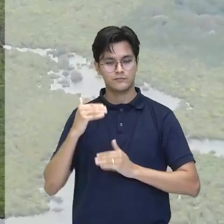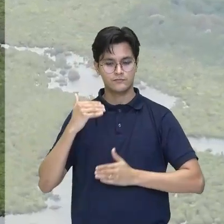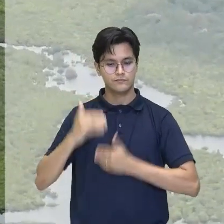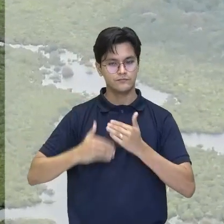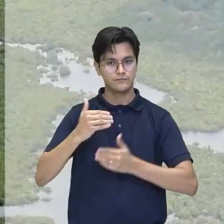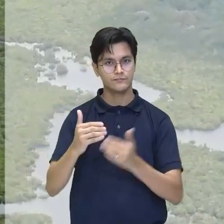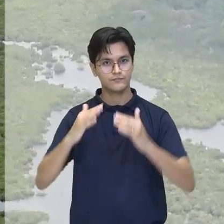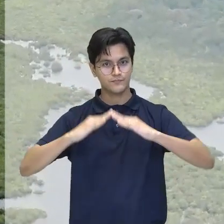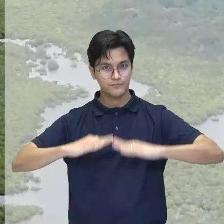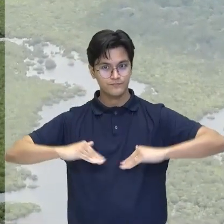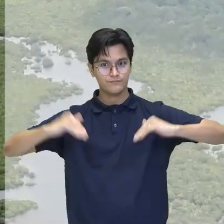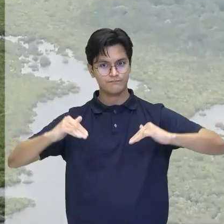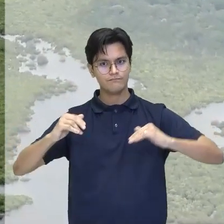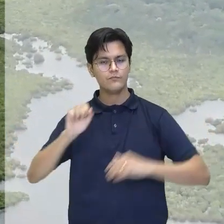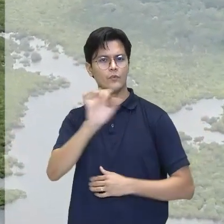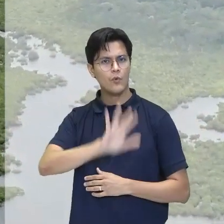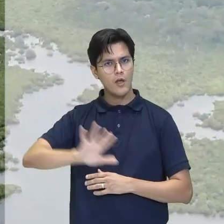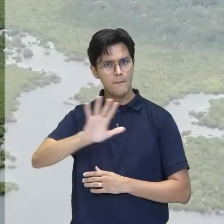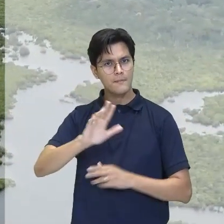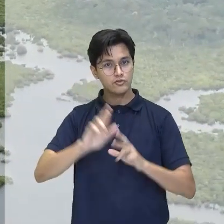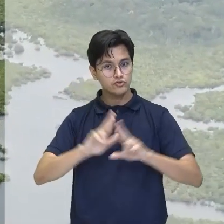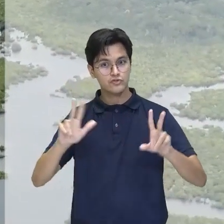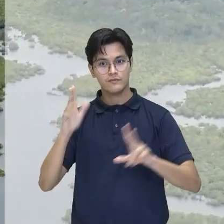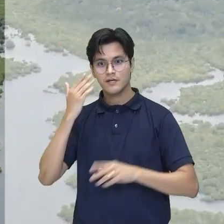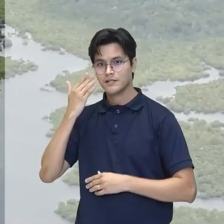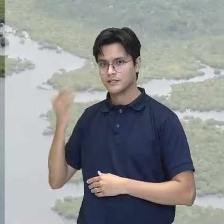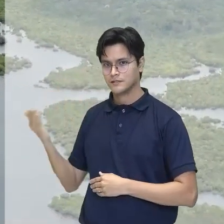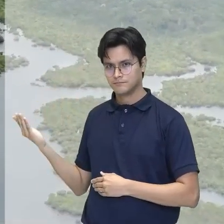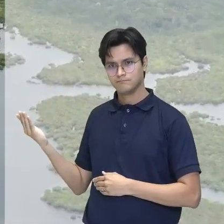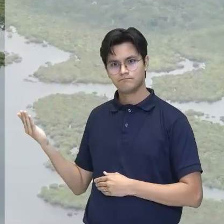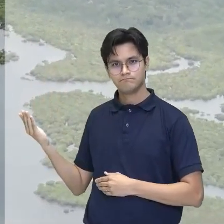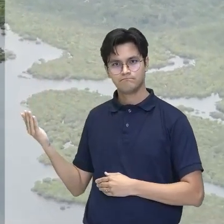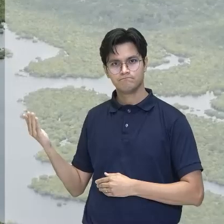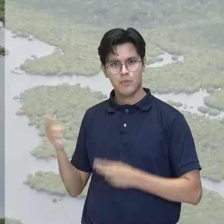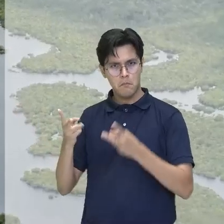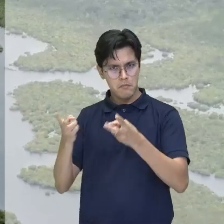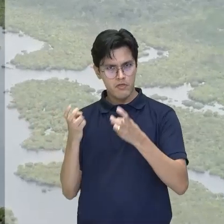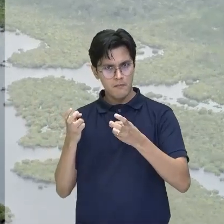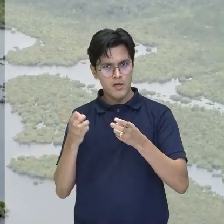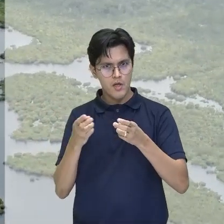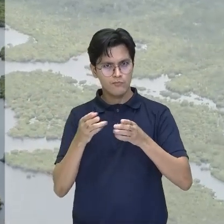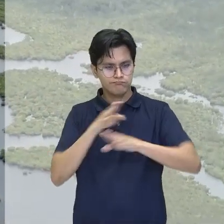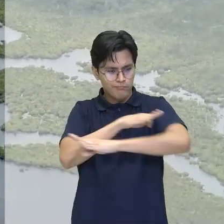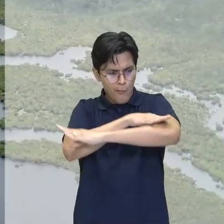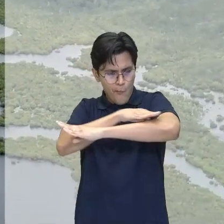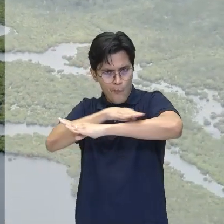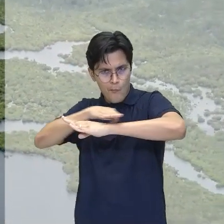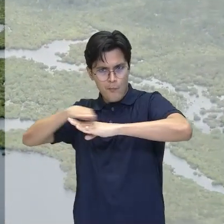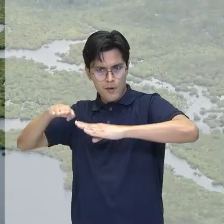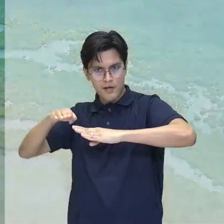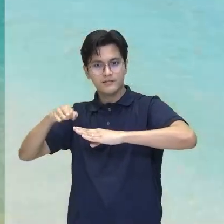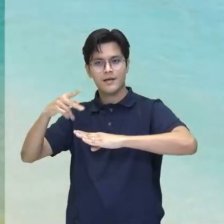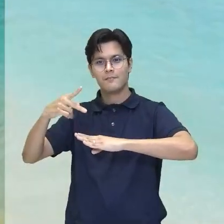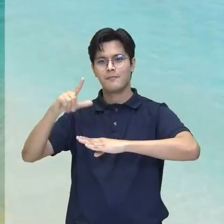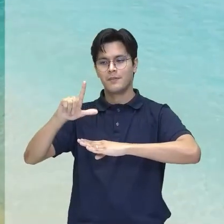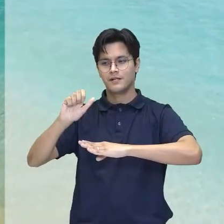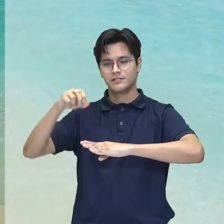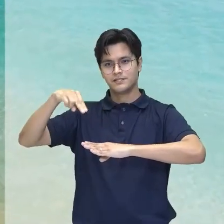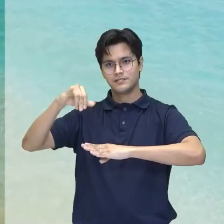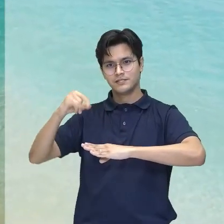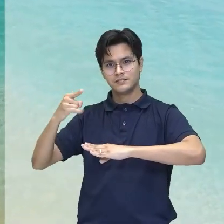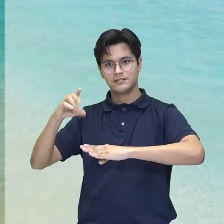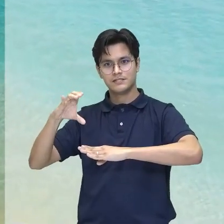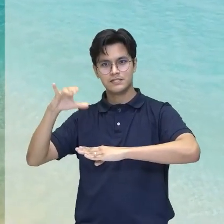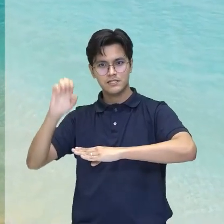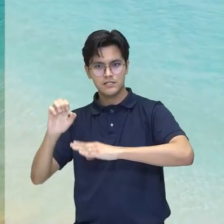uma paisagem. Tá vendo que estamos em uma zona mais baixa e mais plana? É isso que é uma planície. Elas se